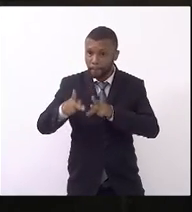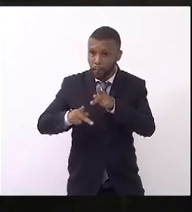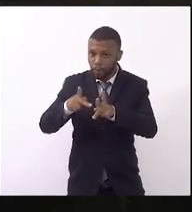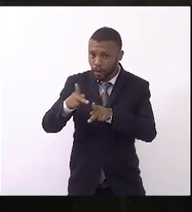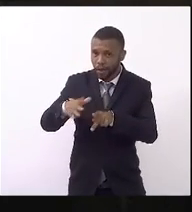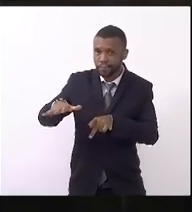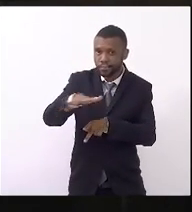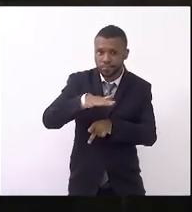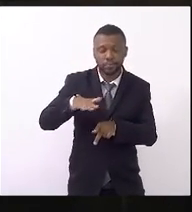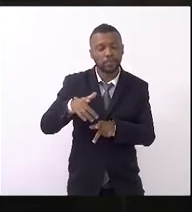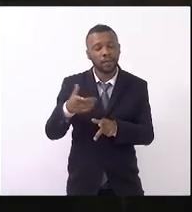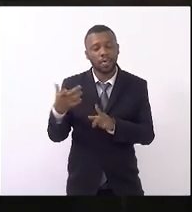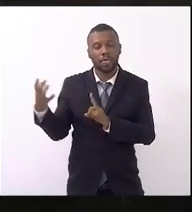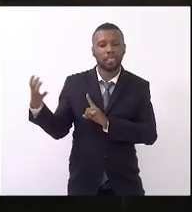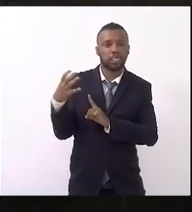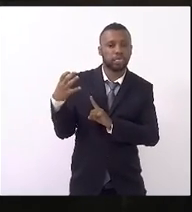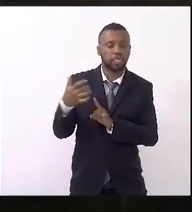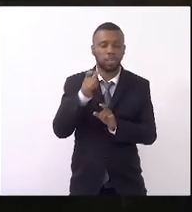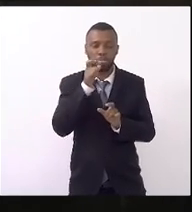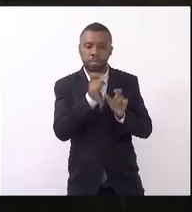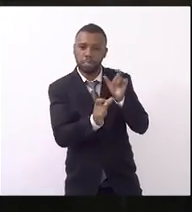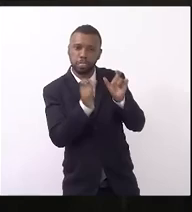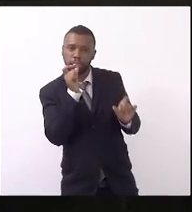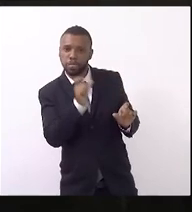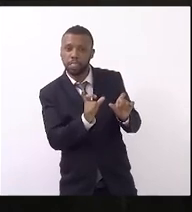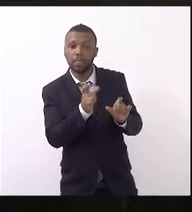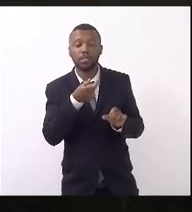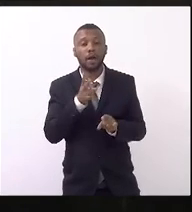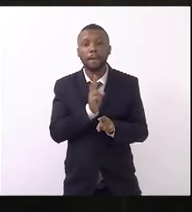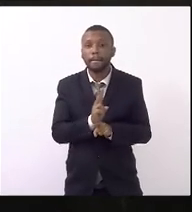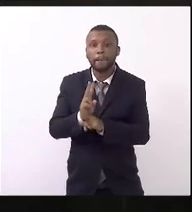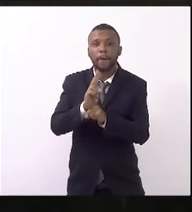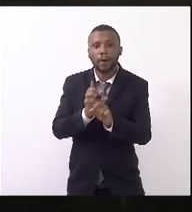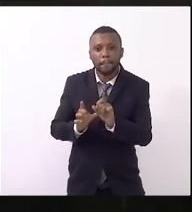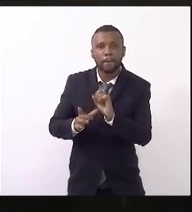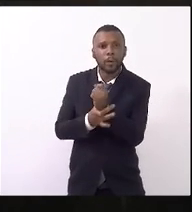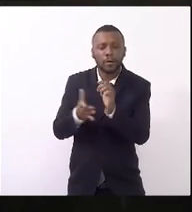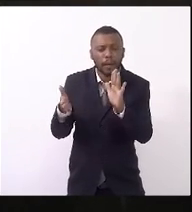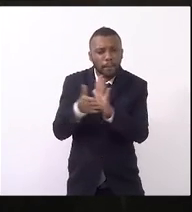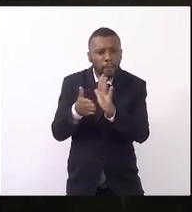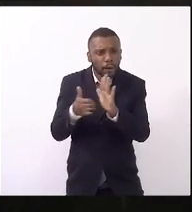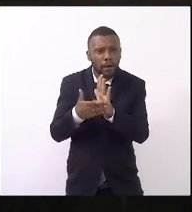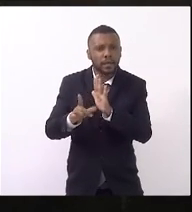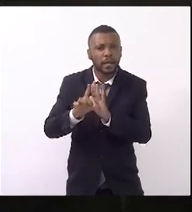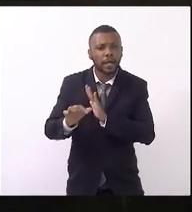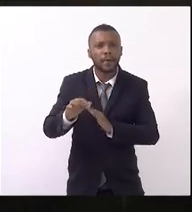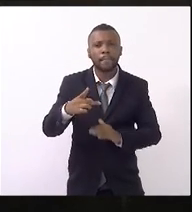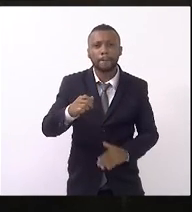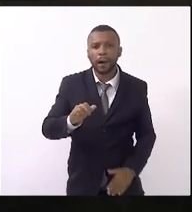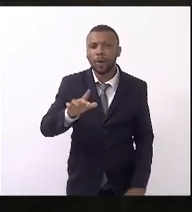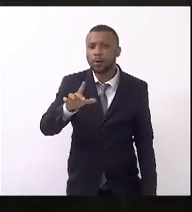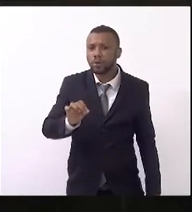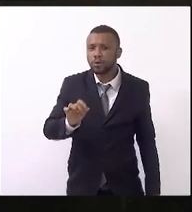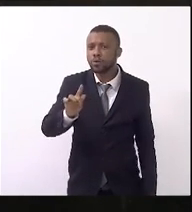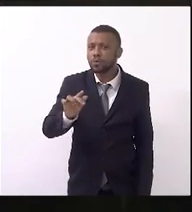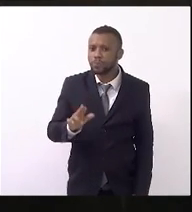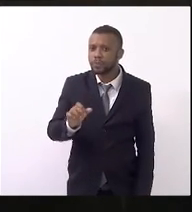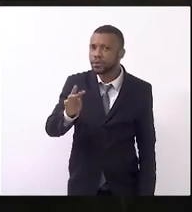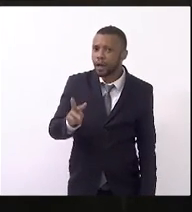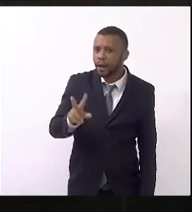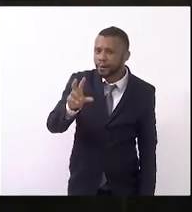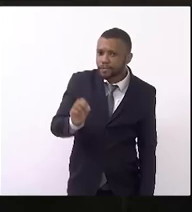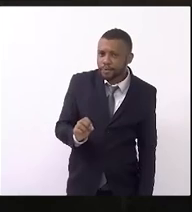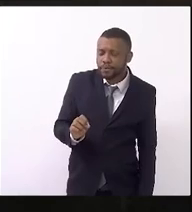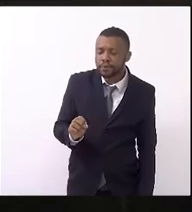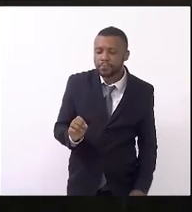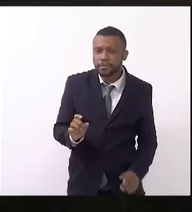populares severamente atacados estão cobertos e protegidos por essa proposta da lei Paulo Gustavo. Ora,